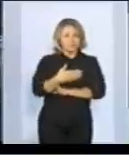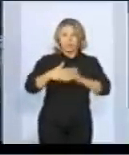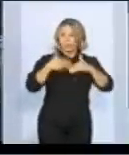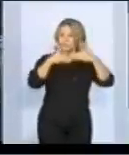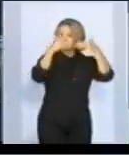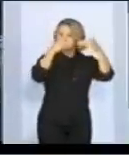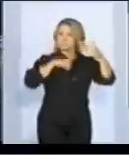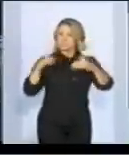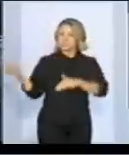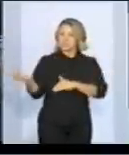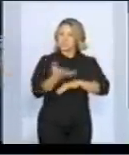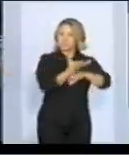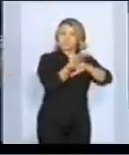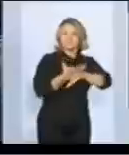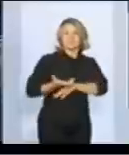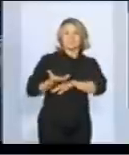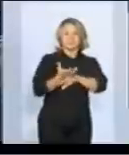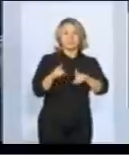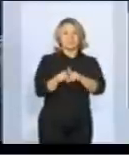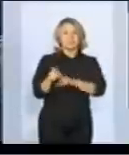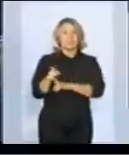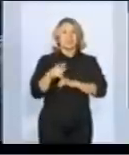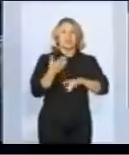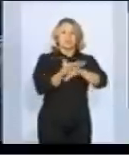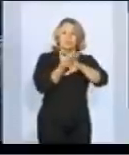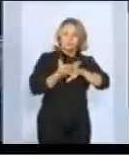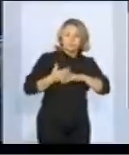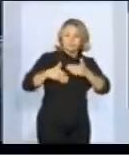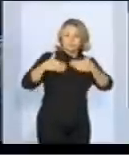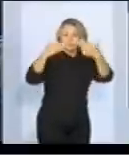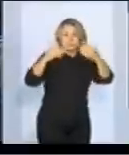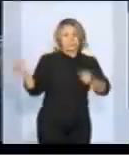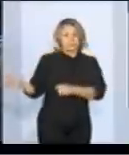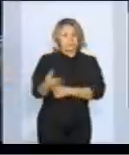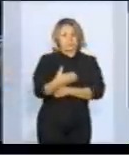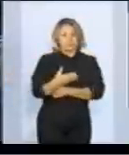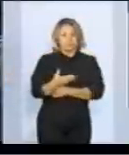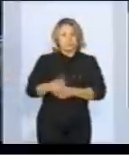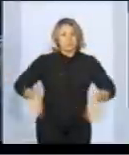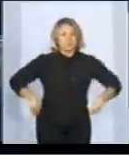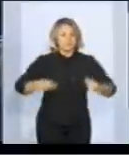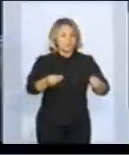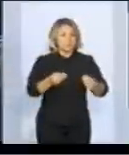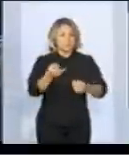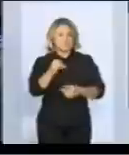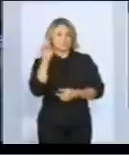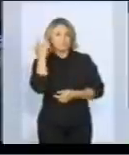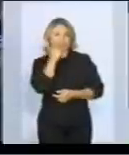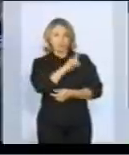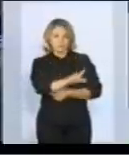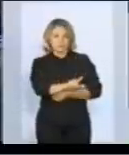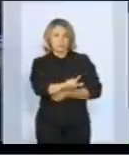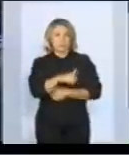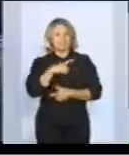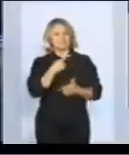conteúdos e no processo de você trazer novos investimentos? Se eu não consigo gerar esse efeito, eu tenho um problema, e um problema